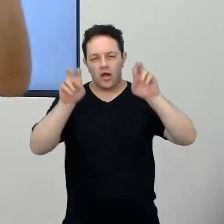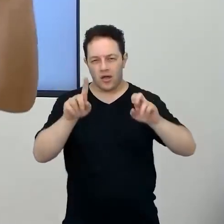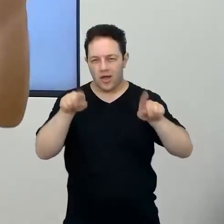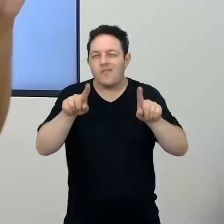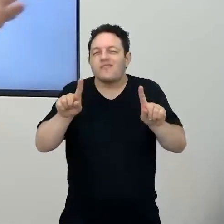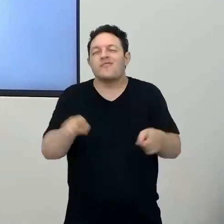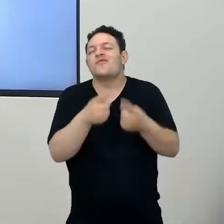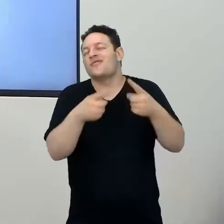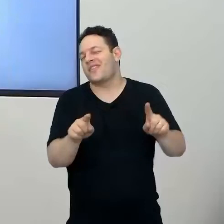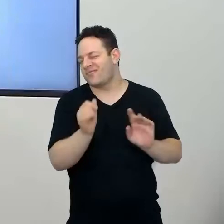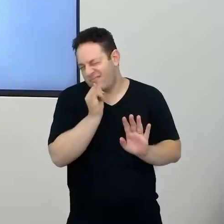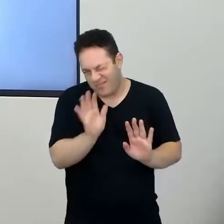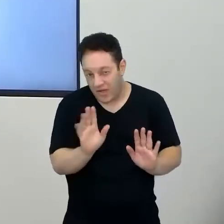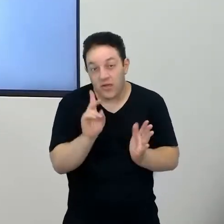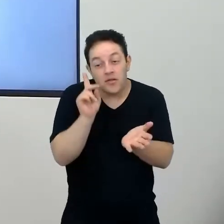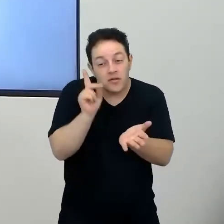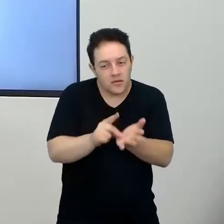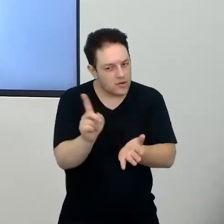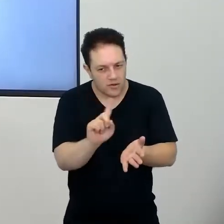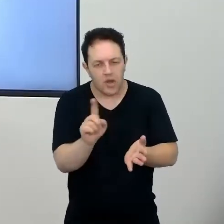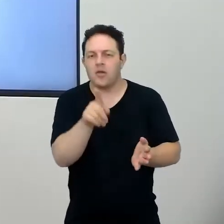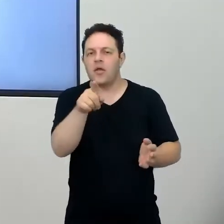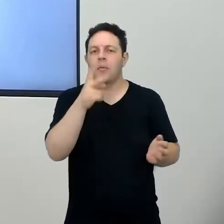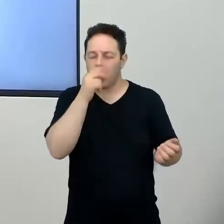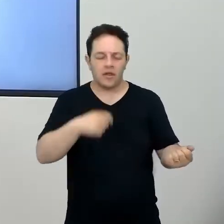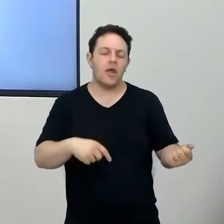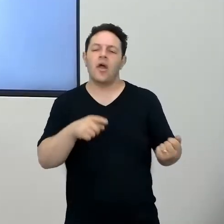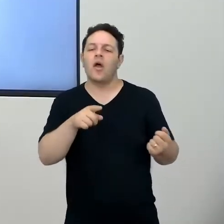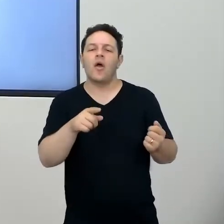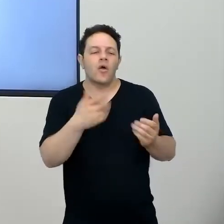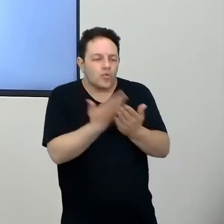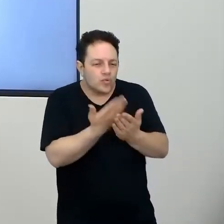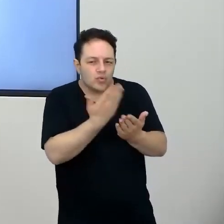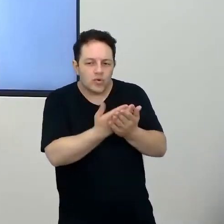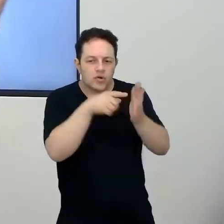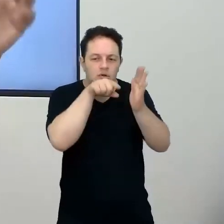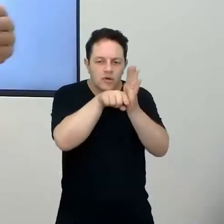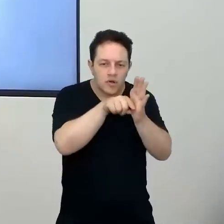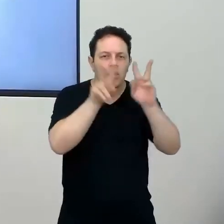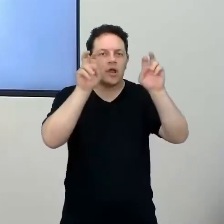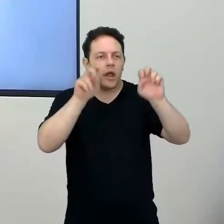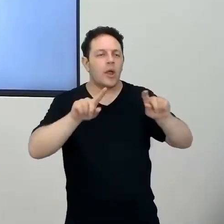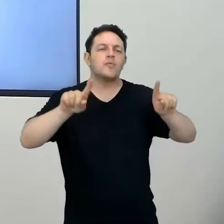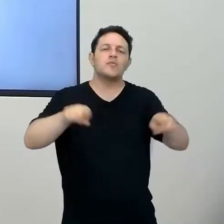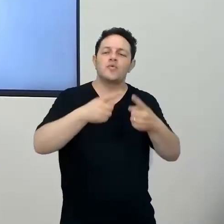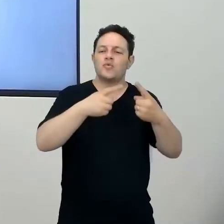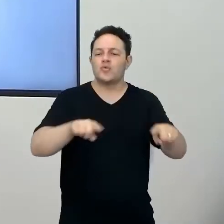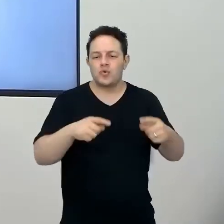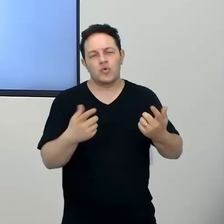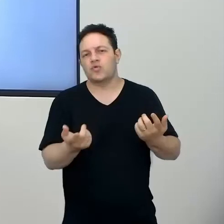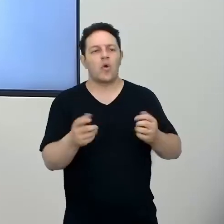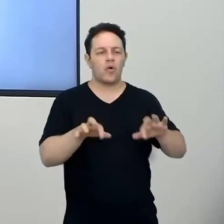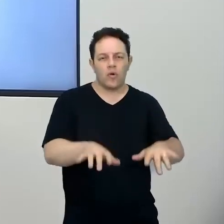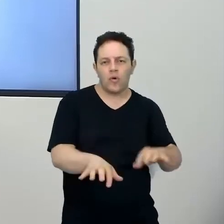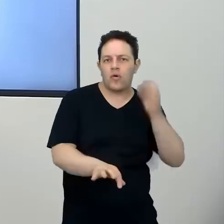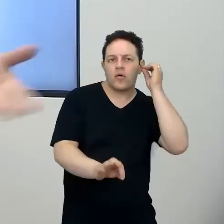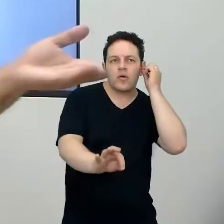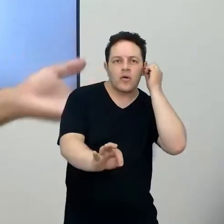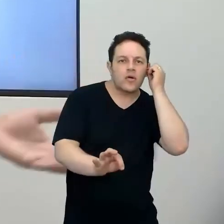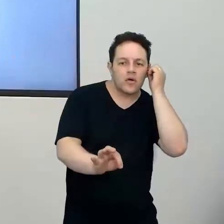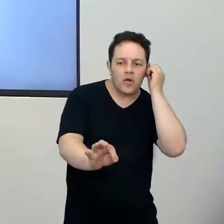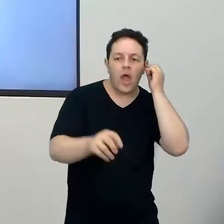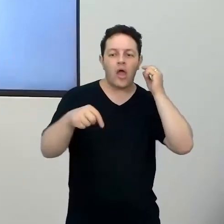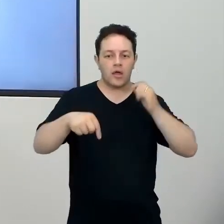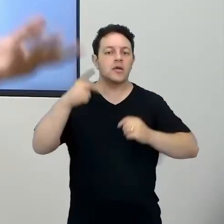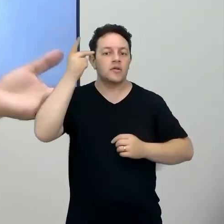em música, não necessariamente ser músico, performer, né? Mas ser um cara que vai vender instrumentos musicais ou coisas do tipo. Existe aqui em